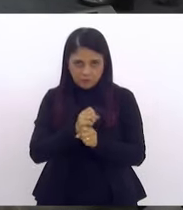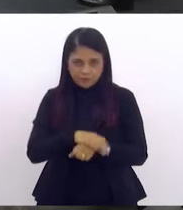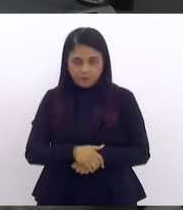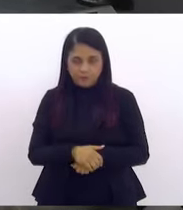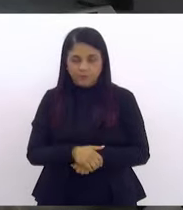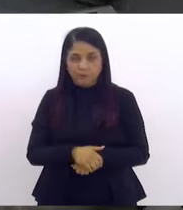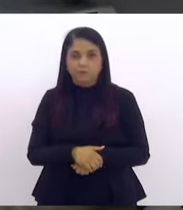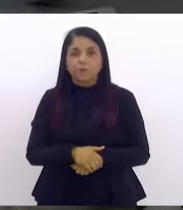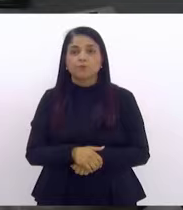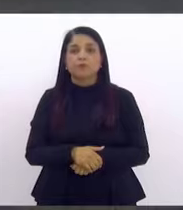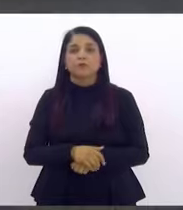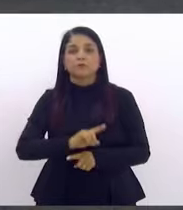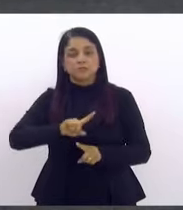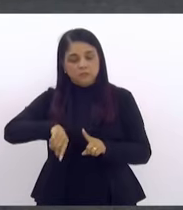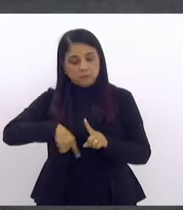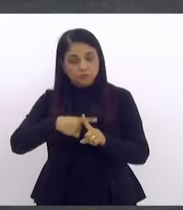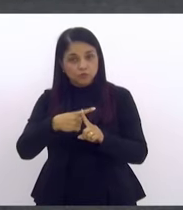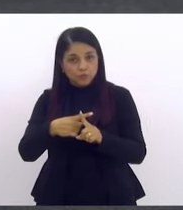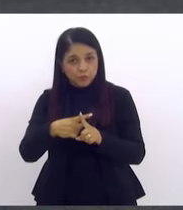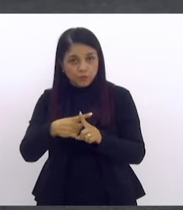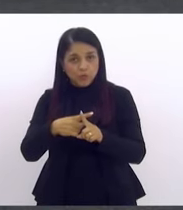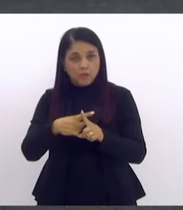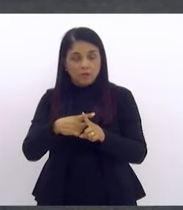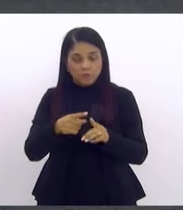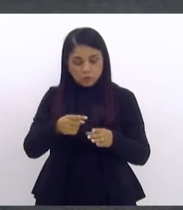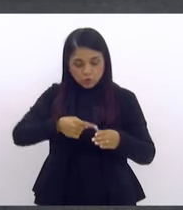Ora, se multiplicar pelo número de poços,